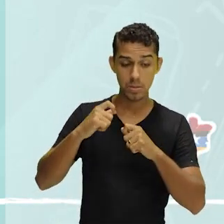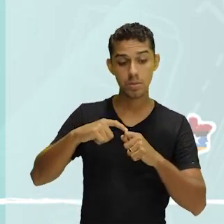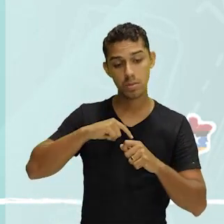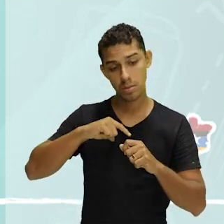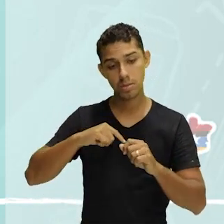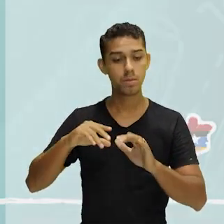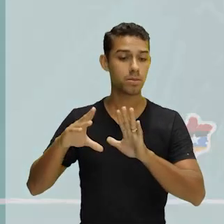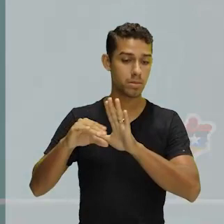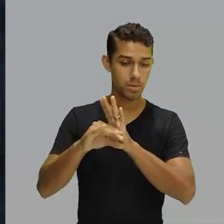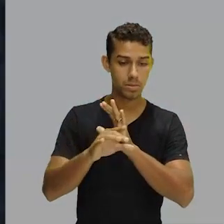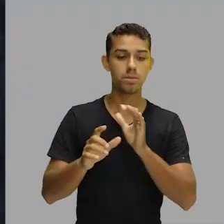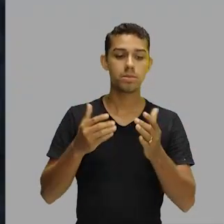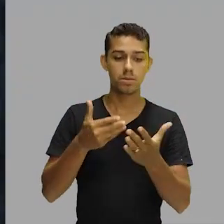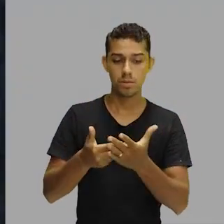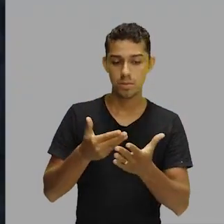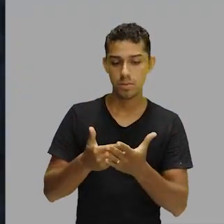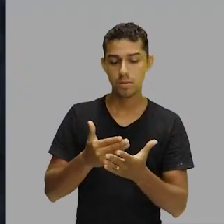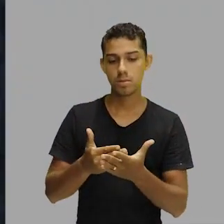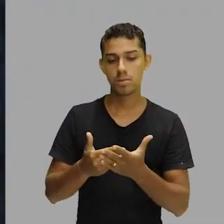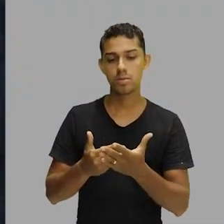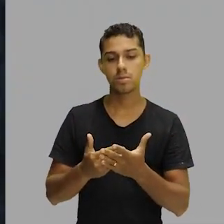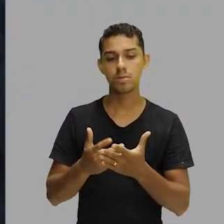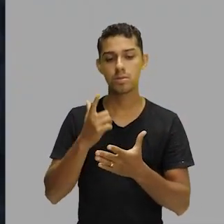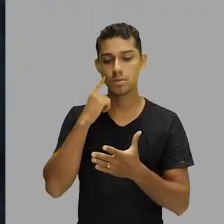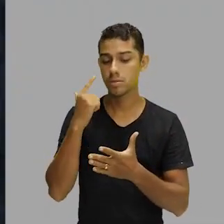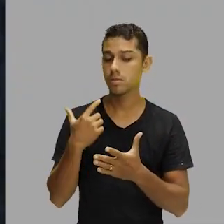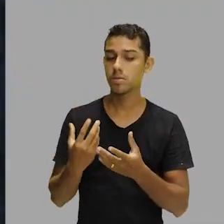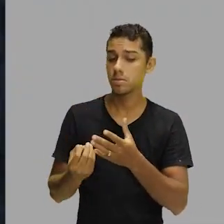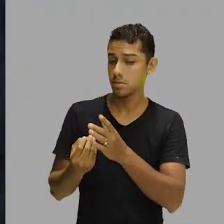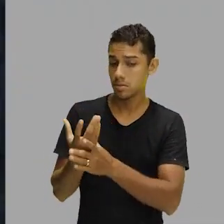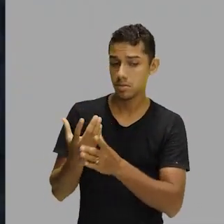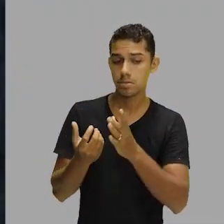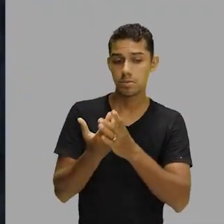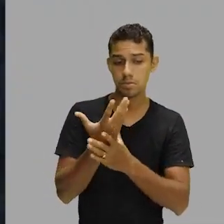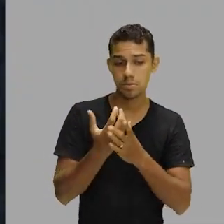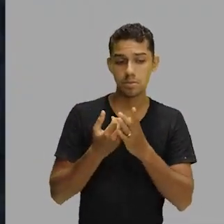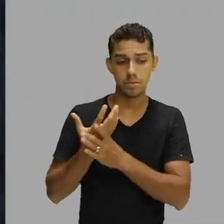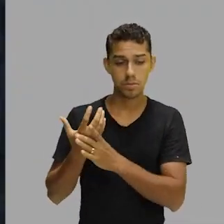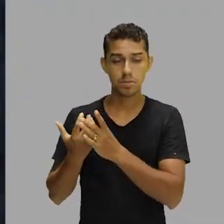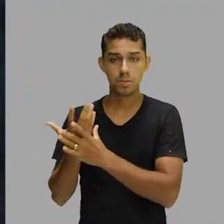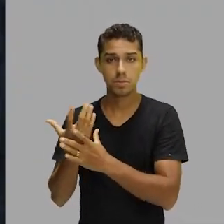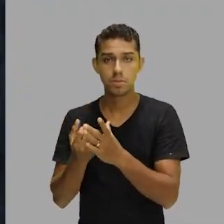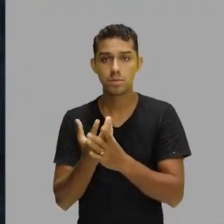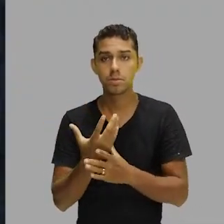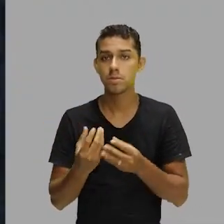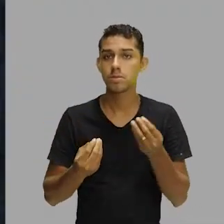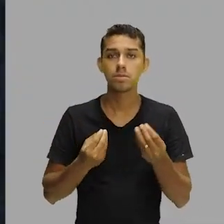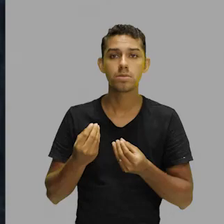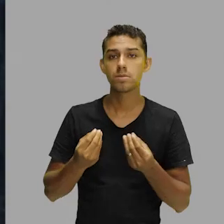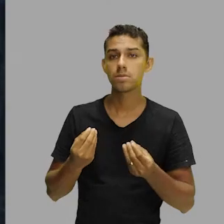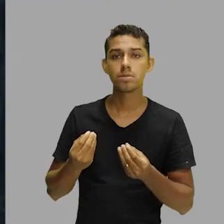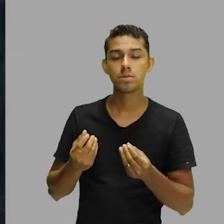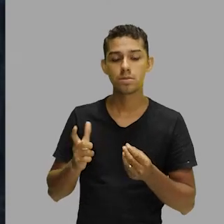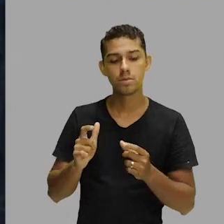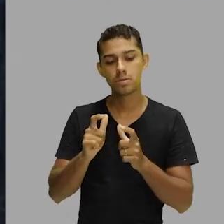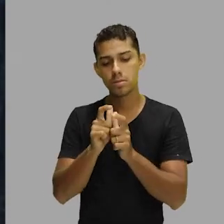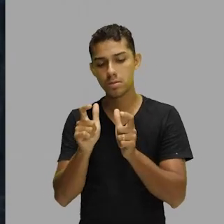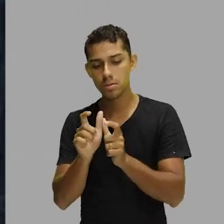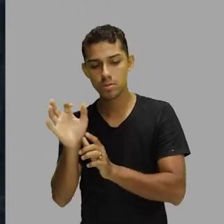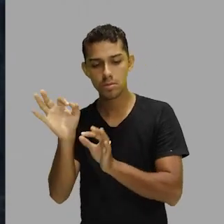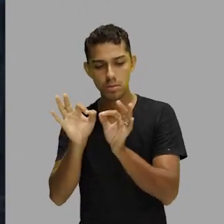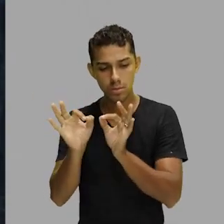ser estudadas com base na sua morfologia, como é que é o formato